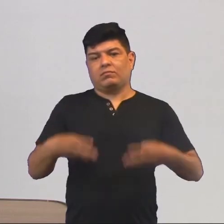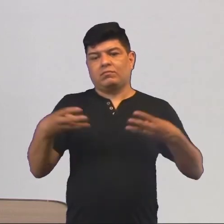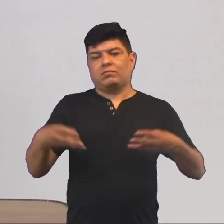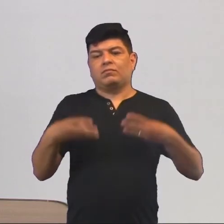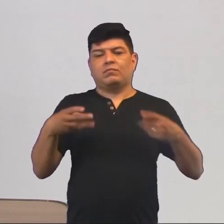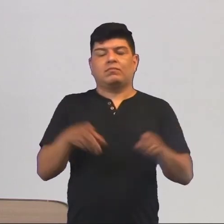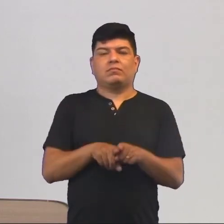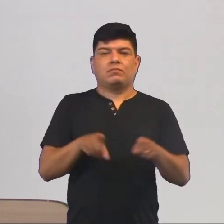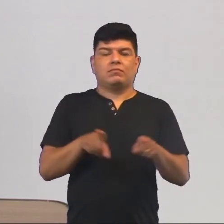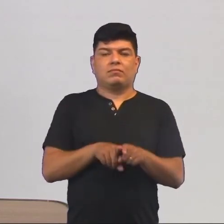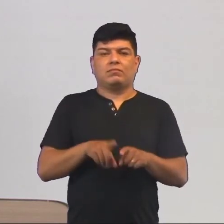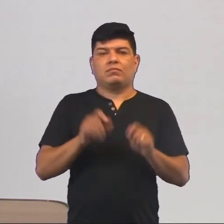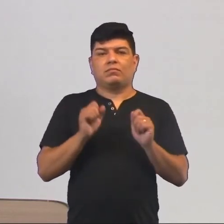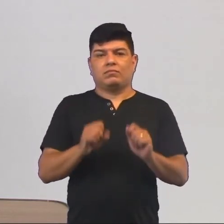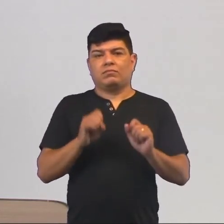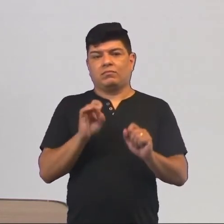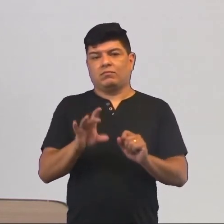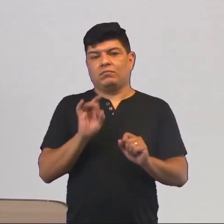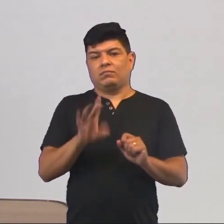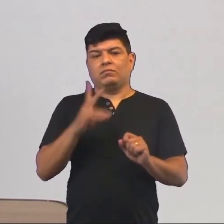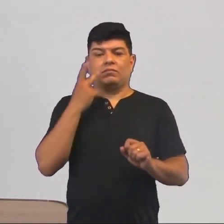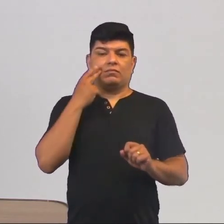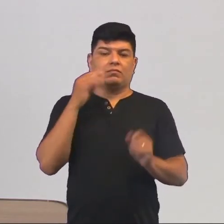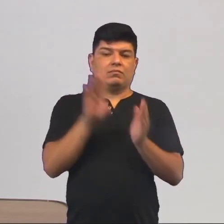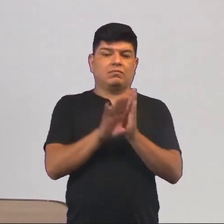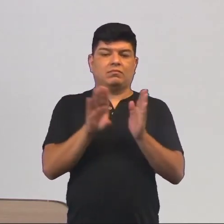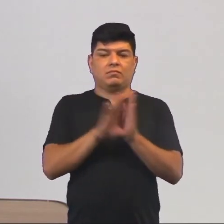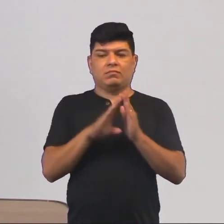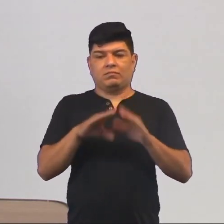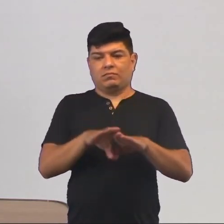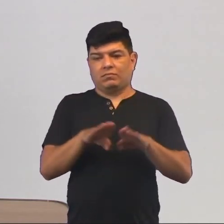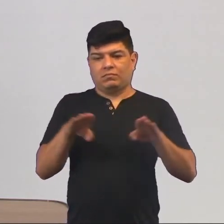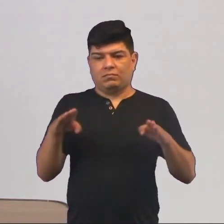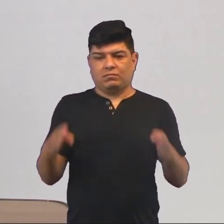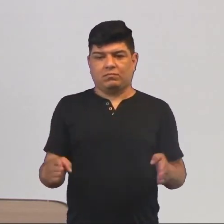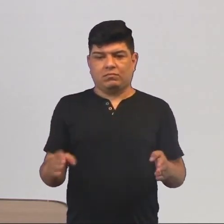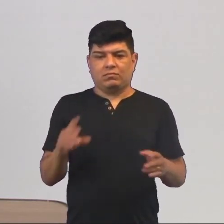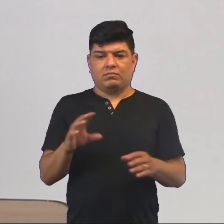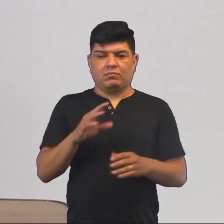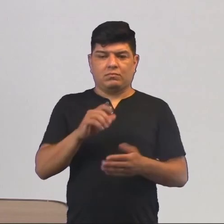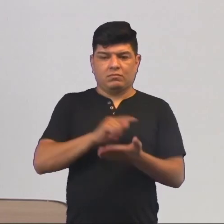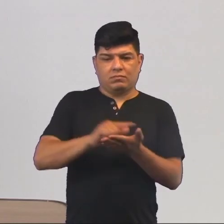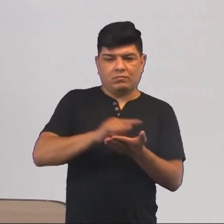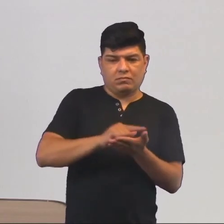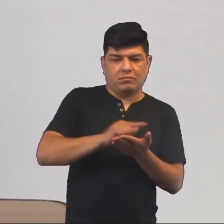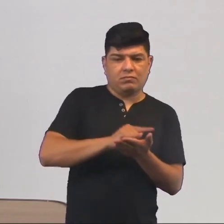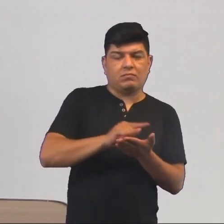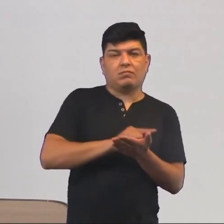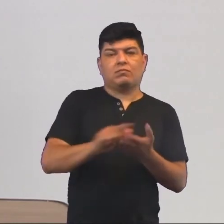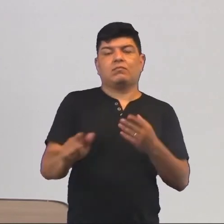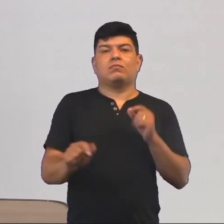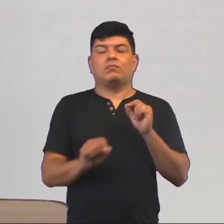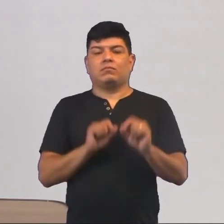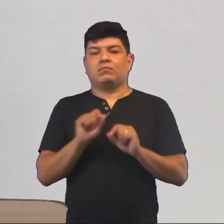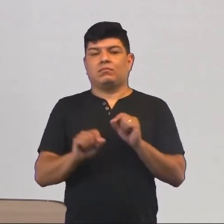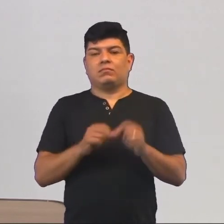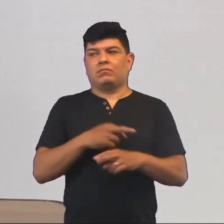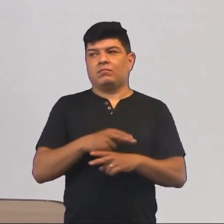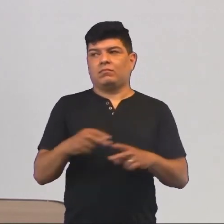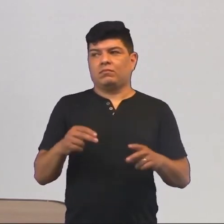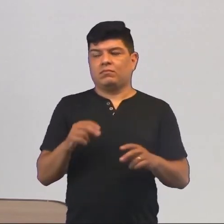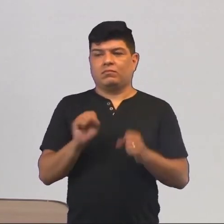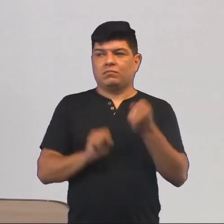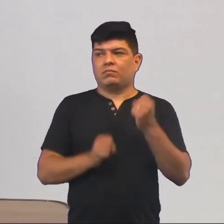verduras, tá? Eles só apenas vêm naturalmente para a minha mesa. É claro, eu faço só uma higienização, uma limpeza. Então, tem os